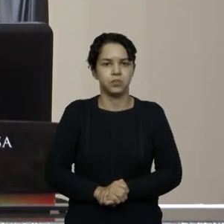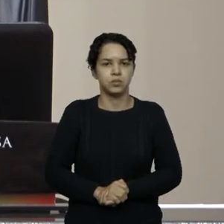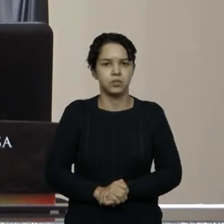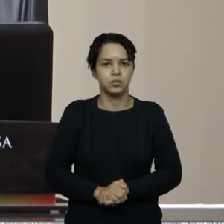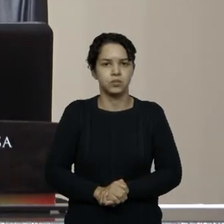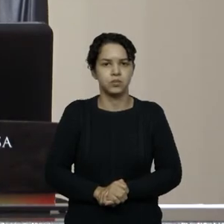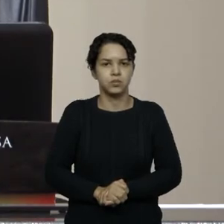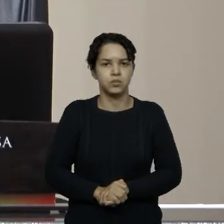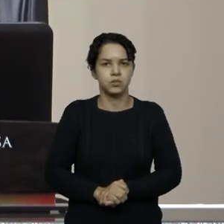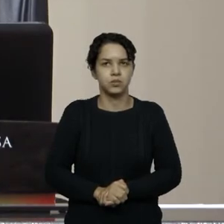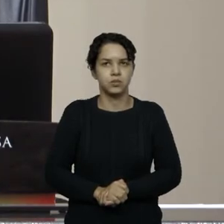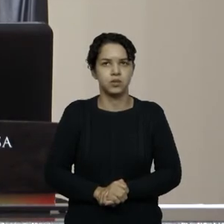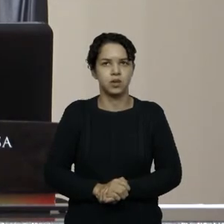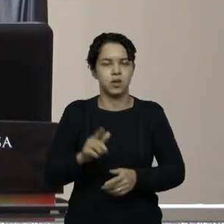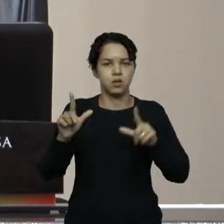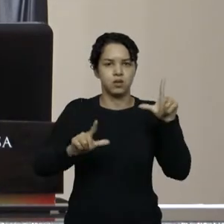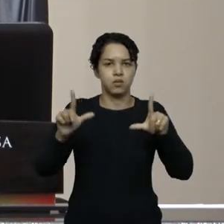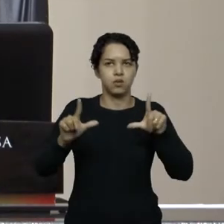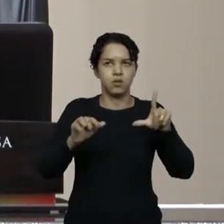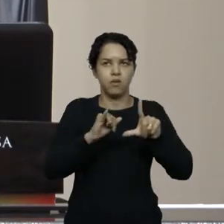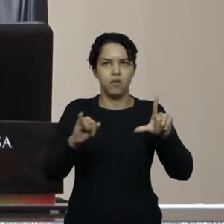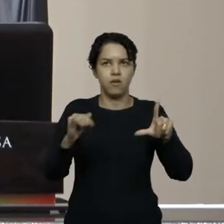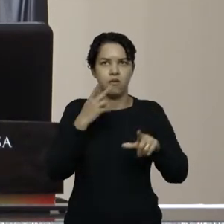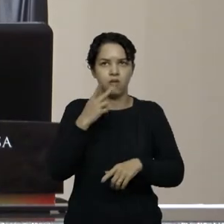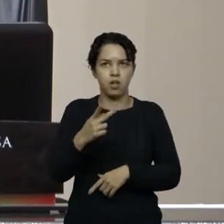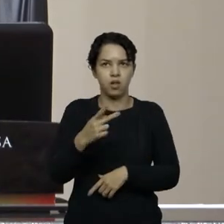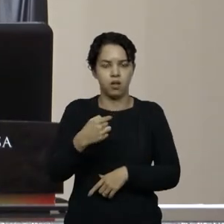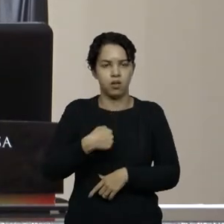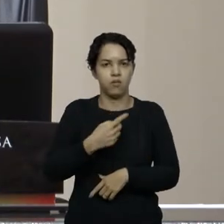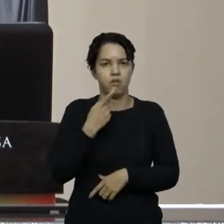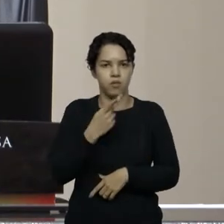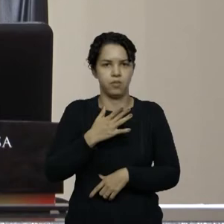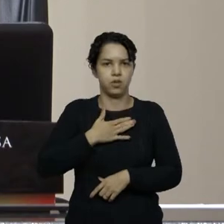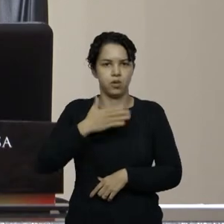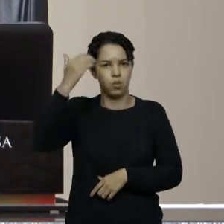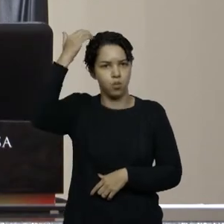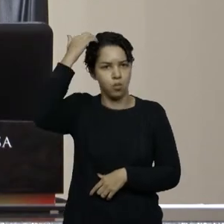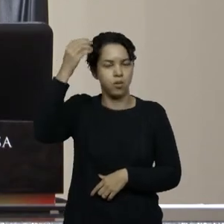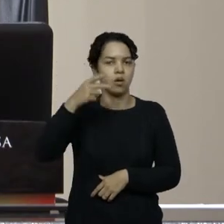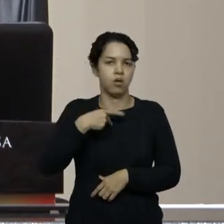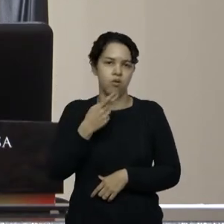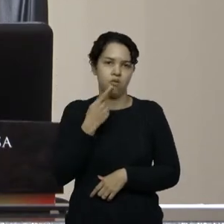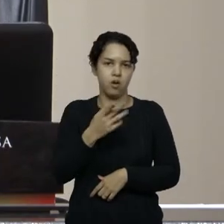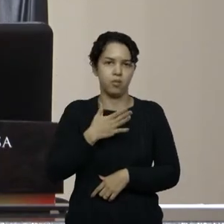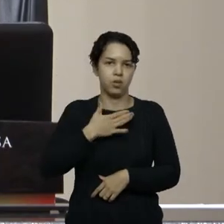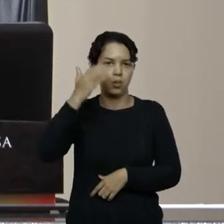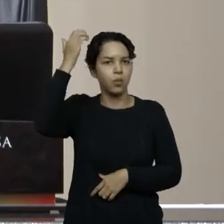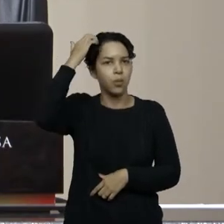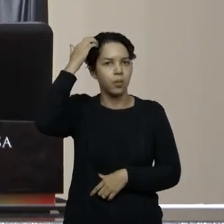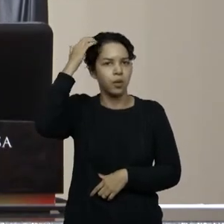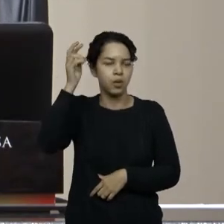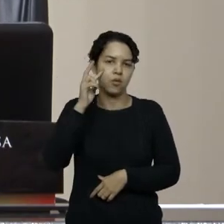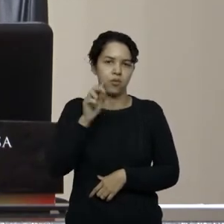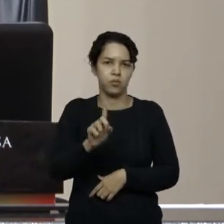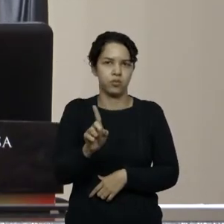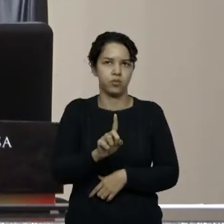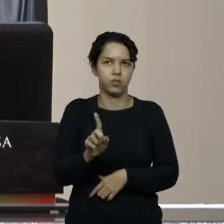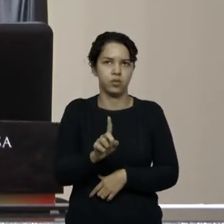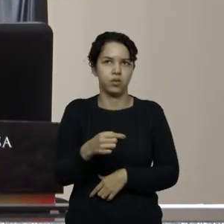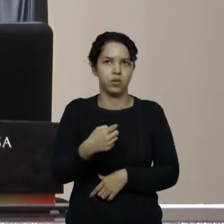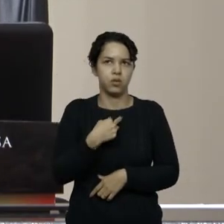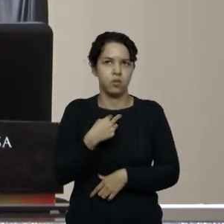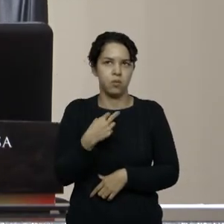a imprensa dizer que eu faço a minha culpa eu faço eu não vi e eu não posso